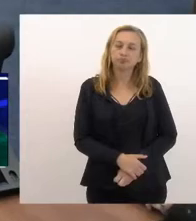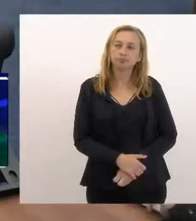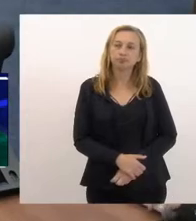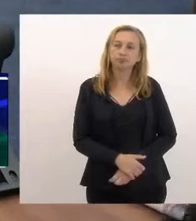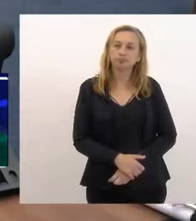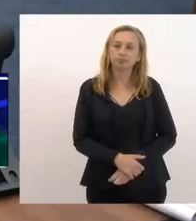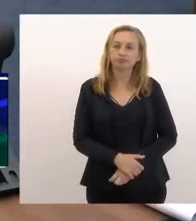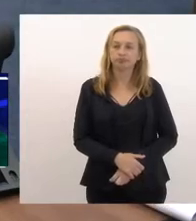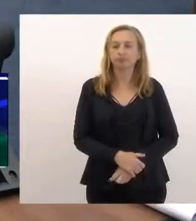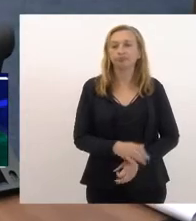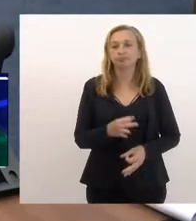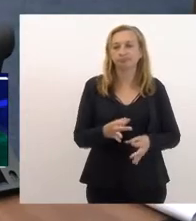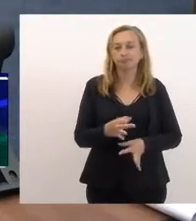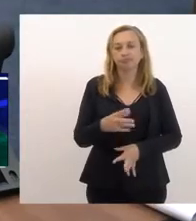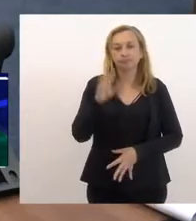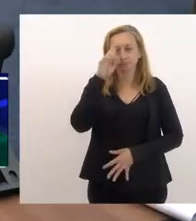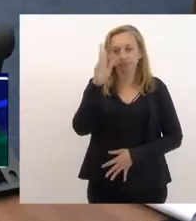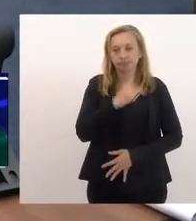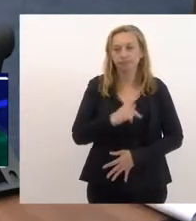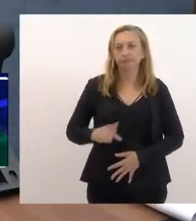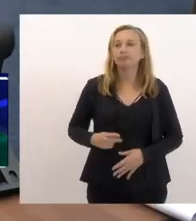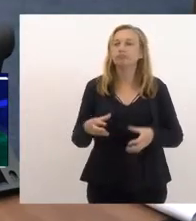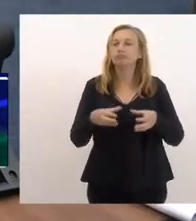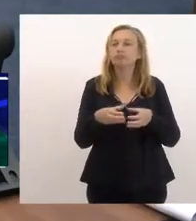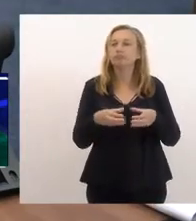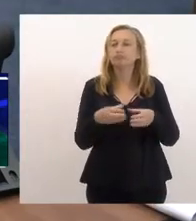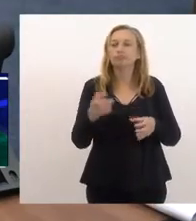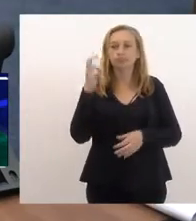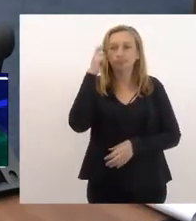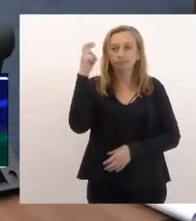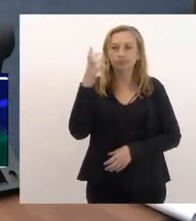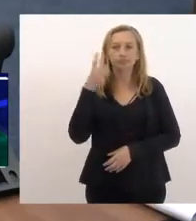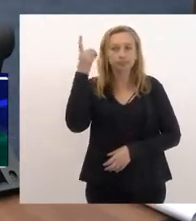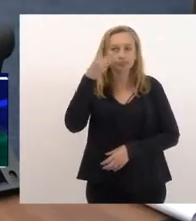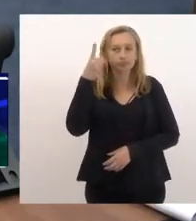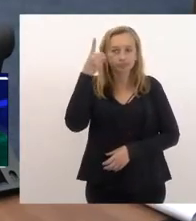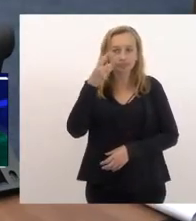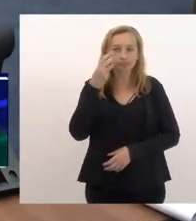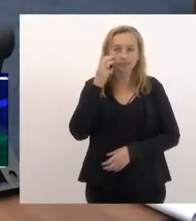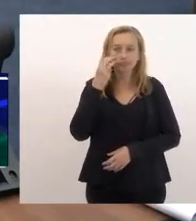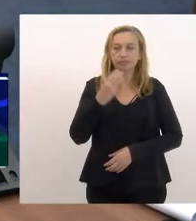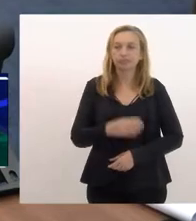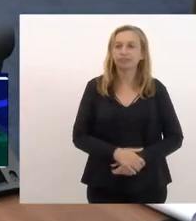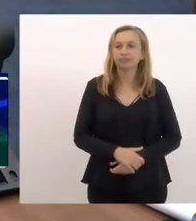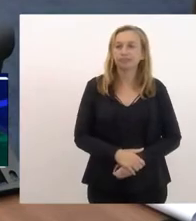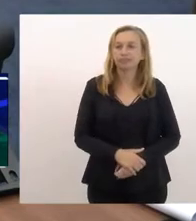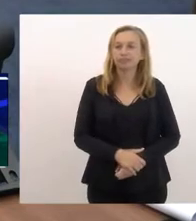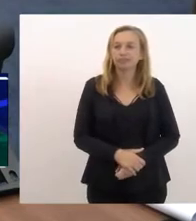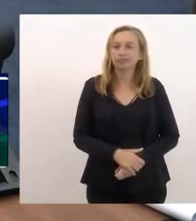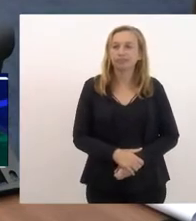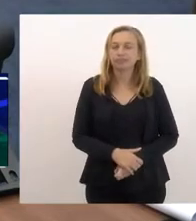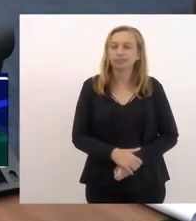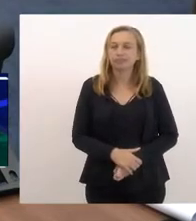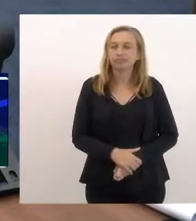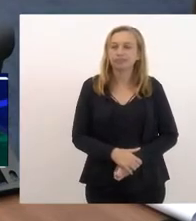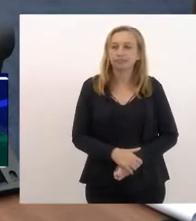Parecer pela juridicidade, presidente. Pela Comissão de Cultura, deputado Valdec Carneiro.